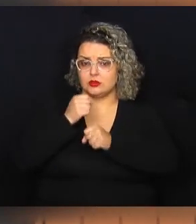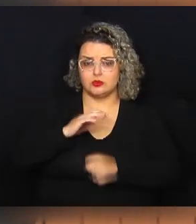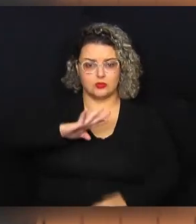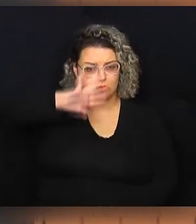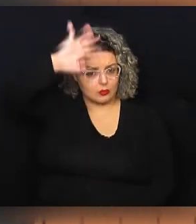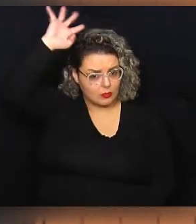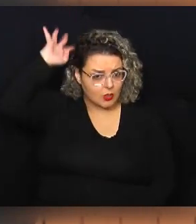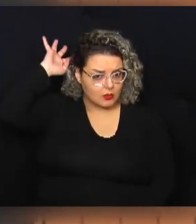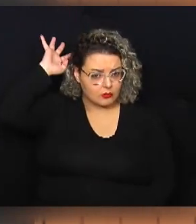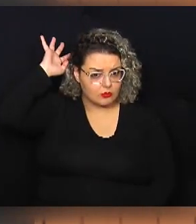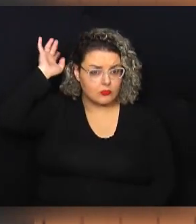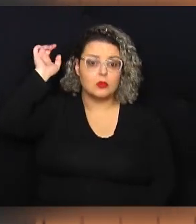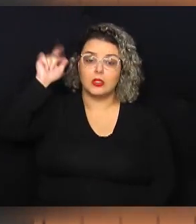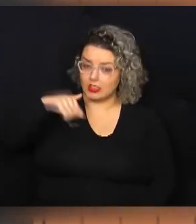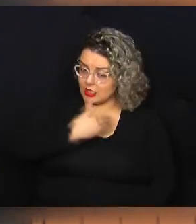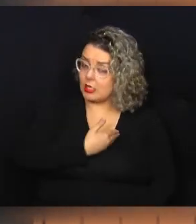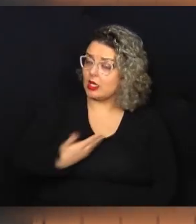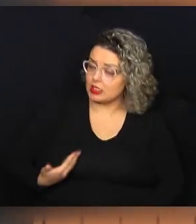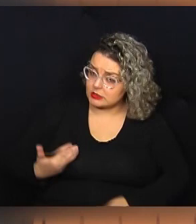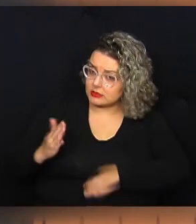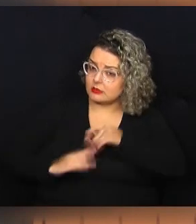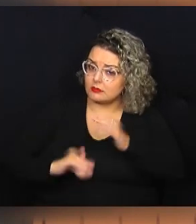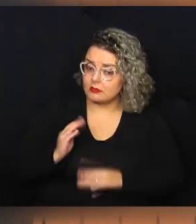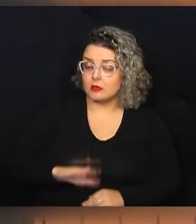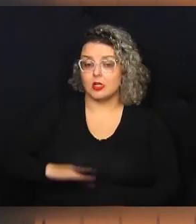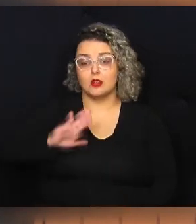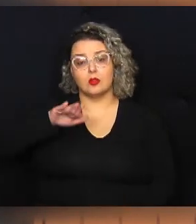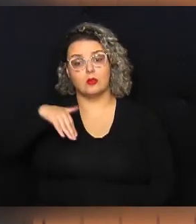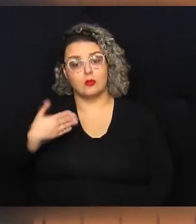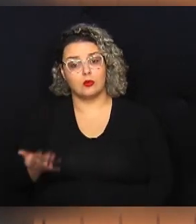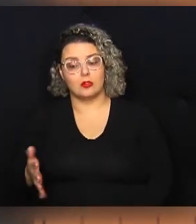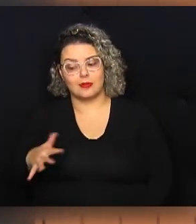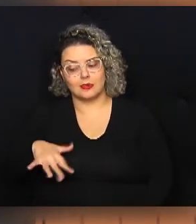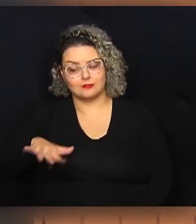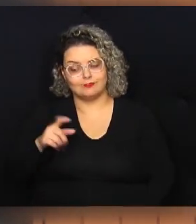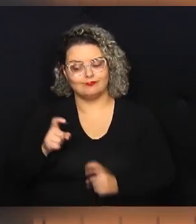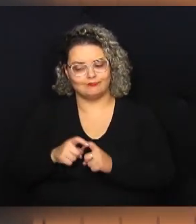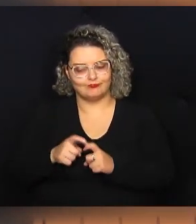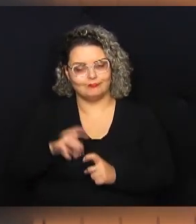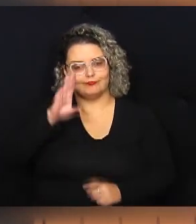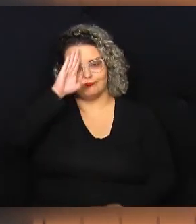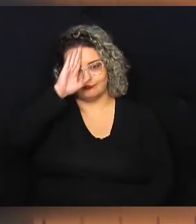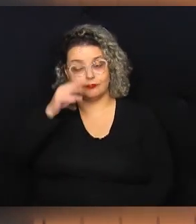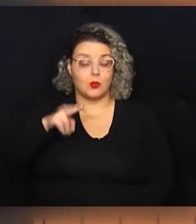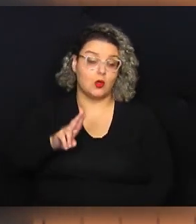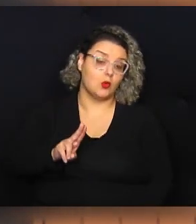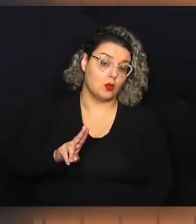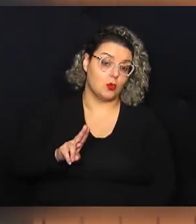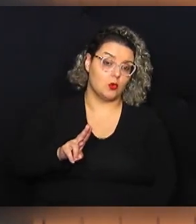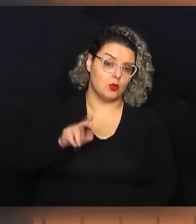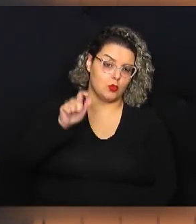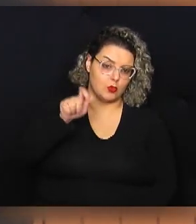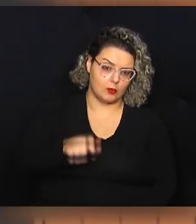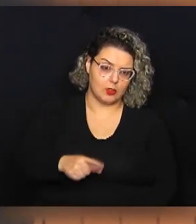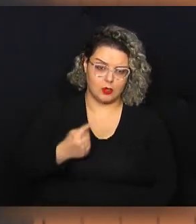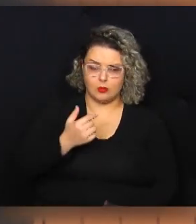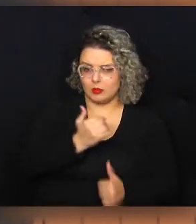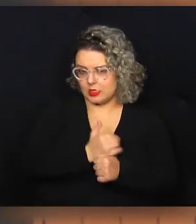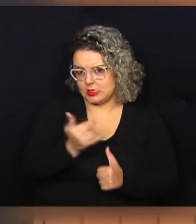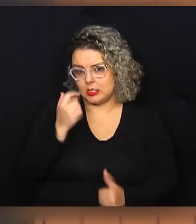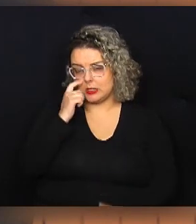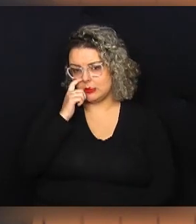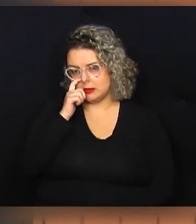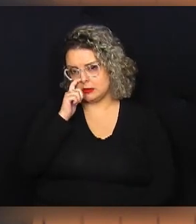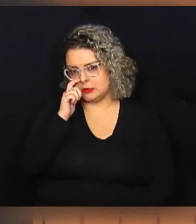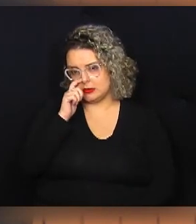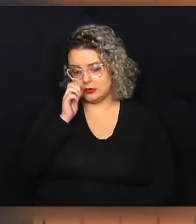as forças do bombeiro mas que são servidores mas quando vai para o lado médico principalmente ou se a pessoa tiver um